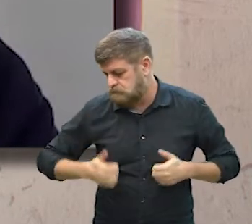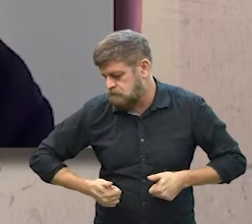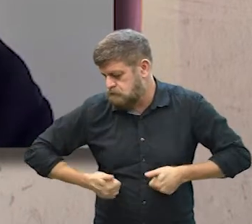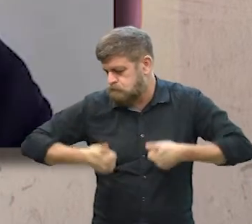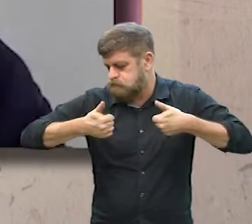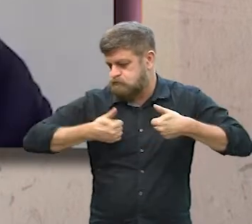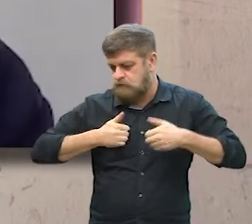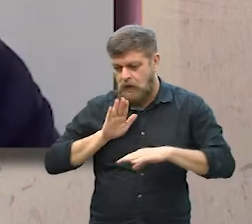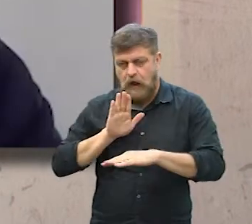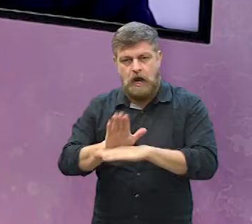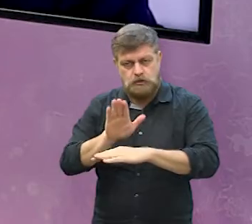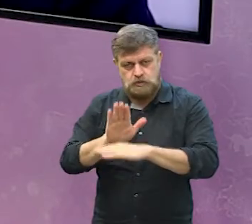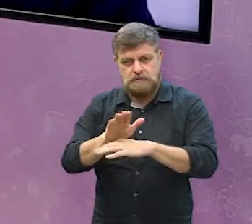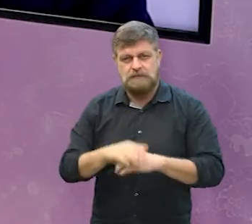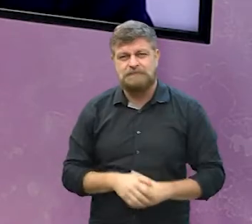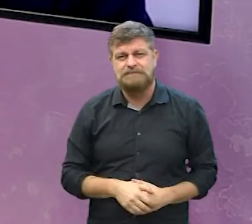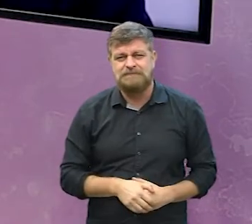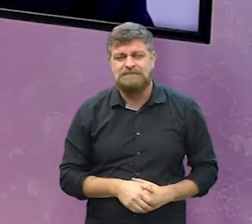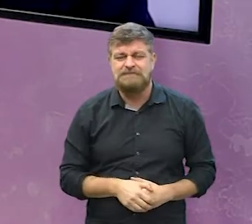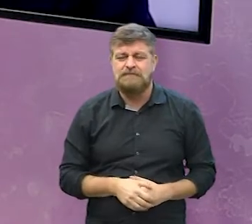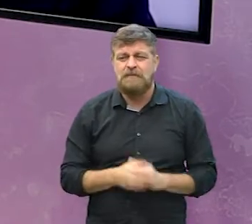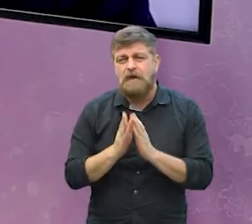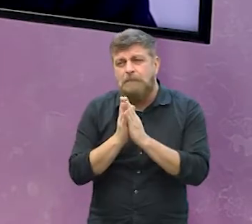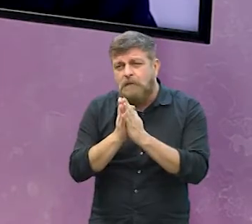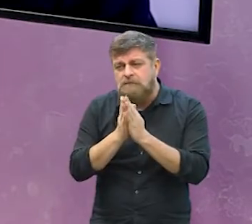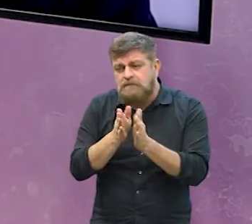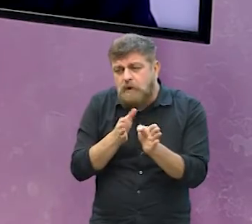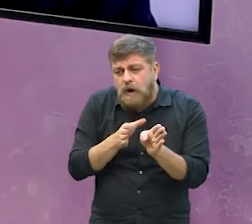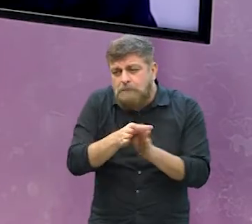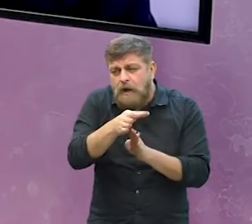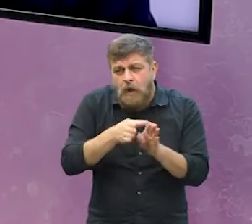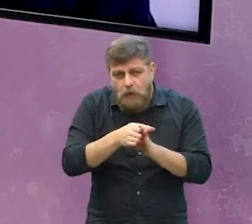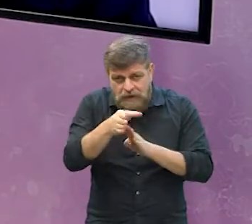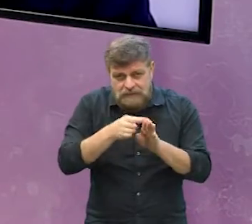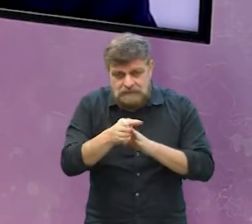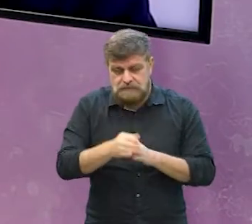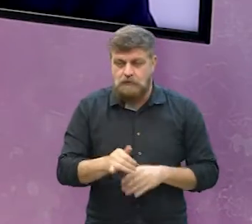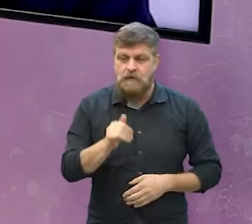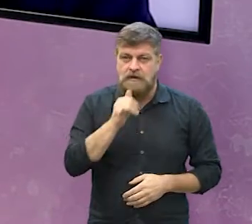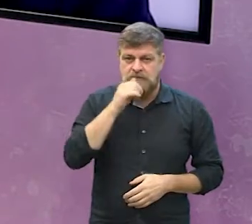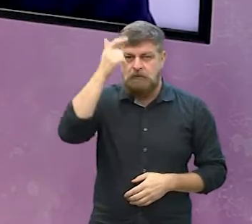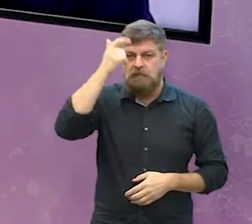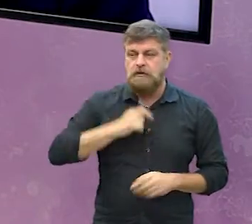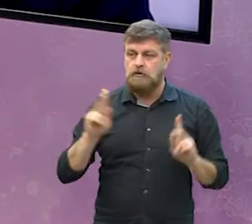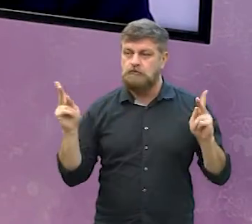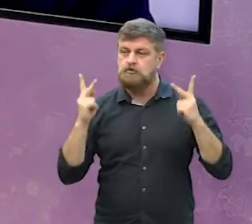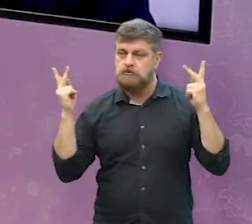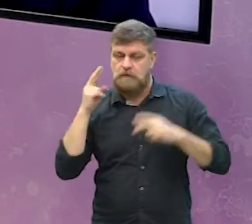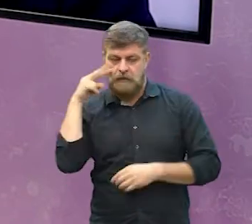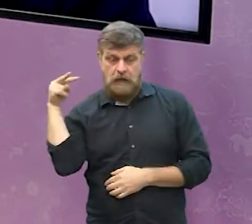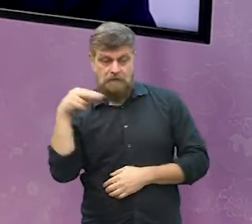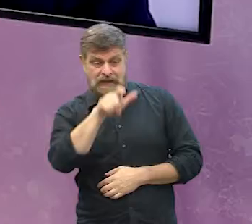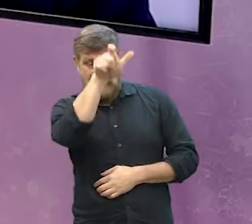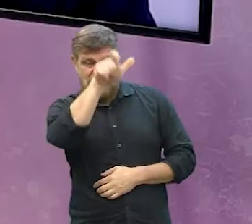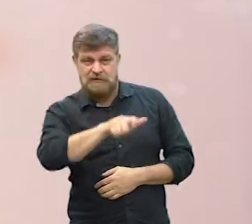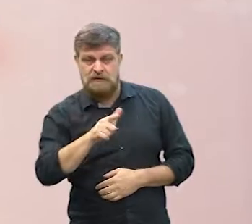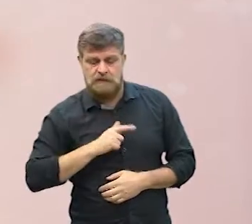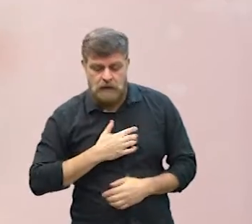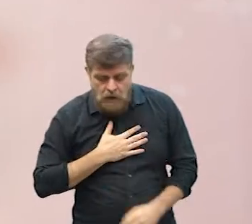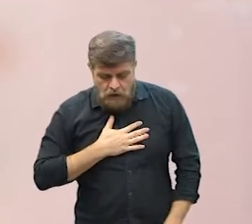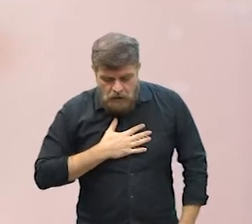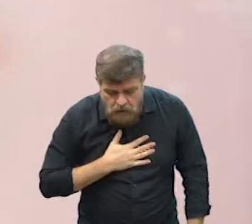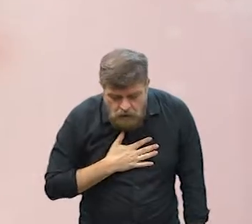vias aéreas. Então, ele é benéfico também. Eu queria que o senhor desse uma orientação. De repente, eu estou num shopping e vejo uma pessoa tendo